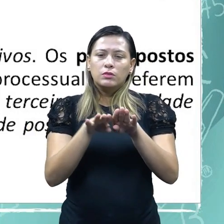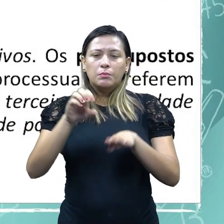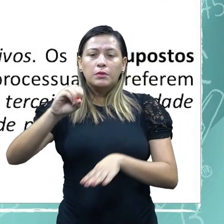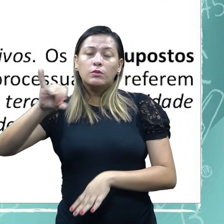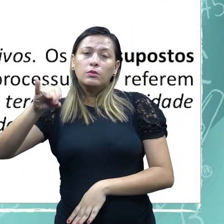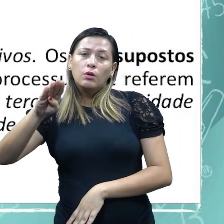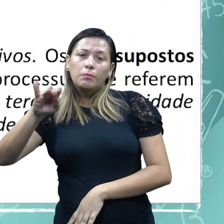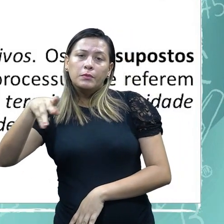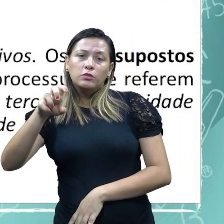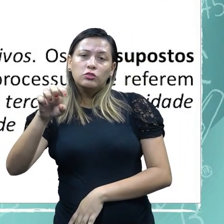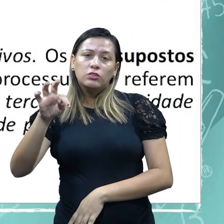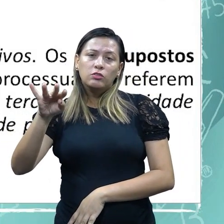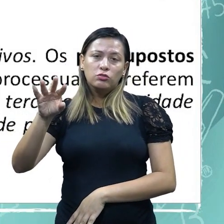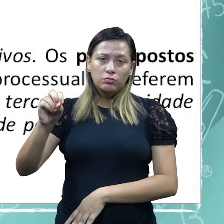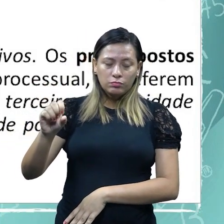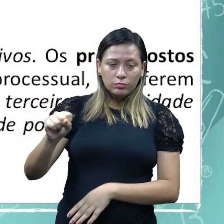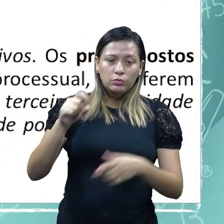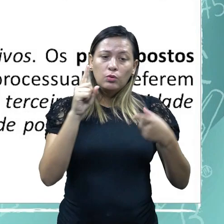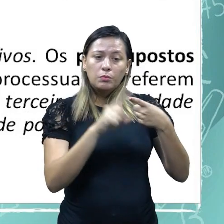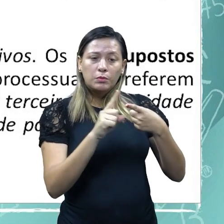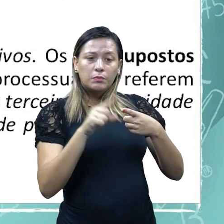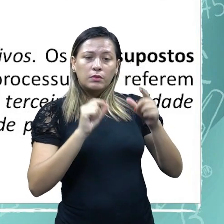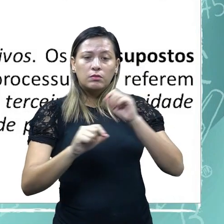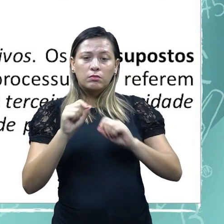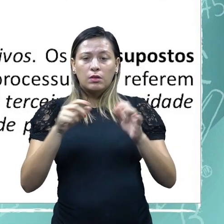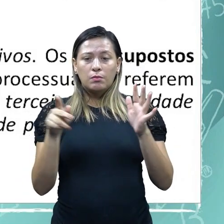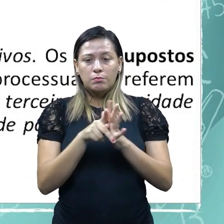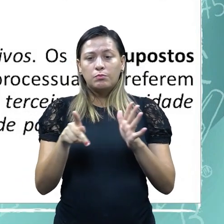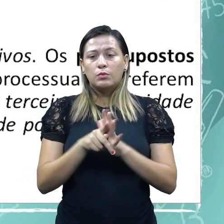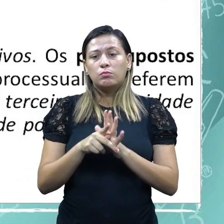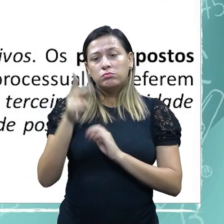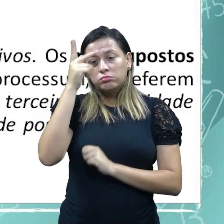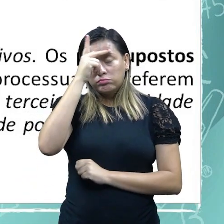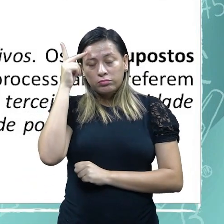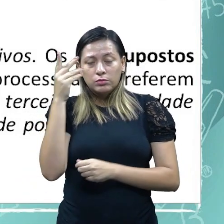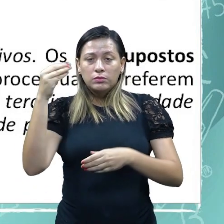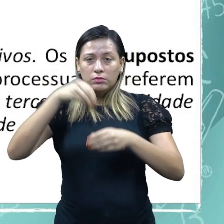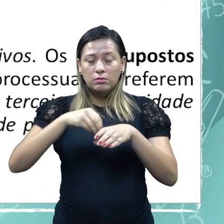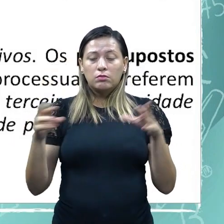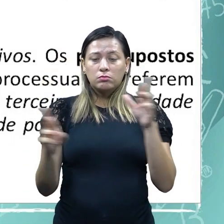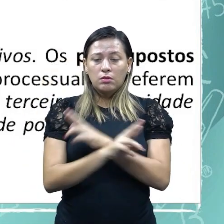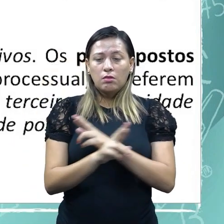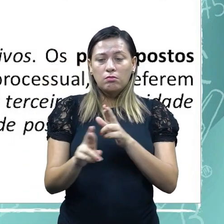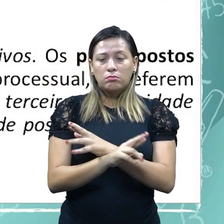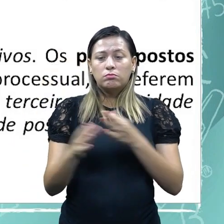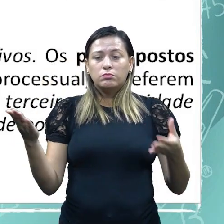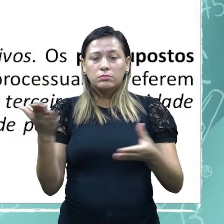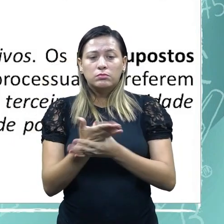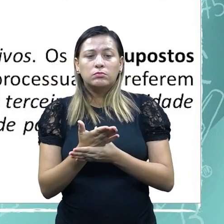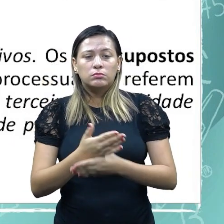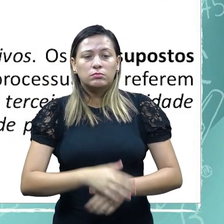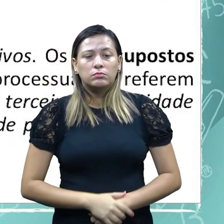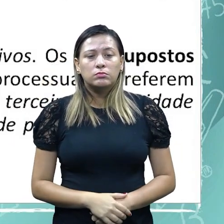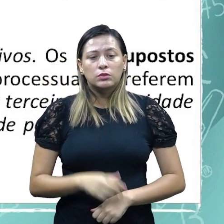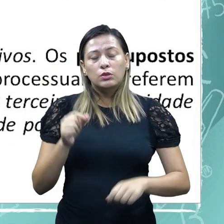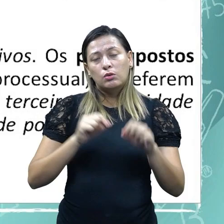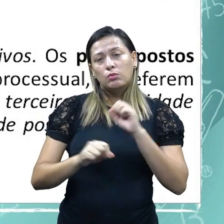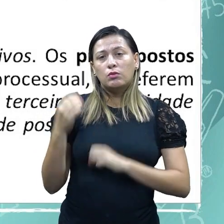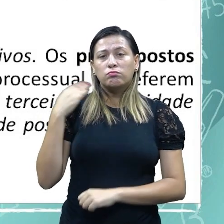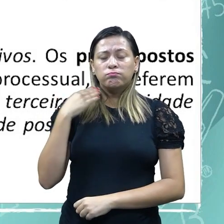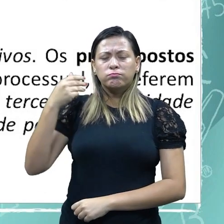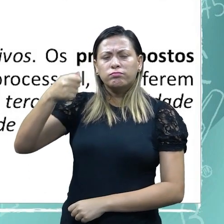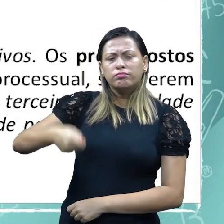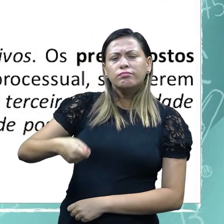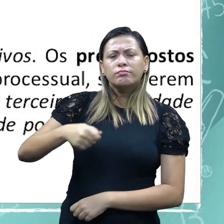subjetivos, eles estão relacionados aos integrantes da relação processual. E aí ele se refere, por exemplo, ao juiz. O que o